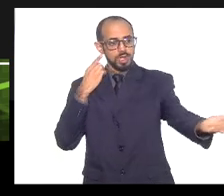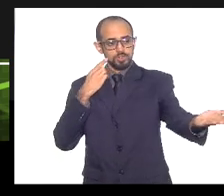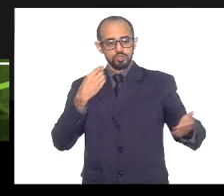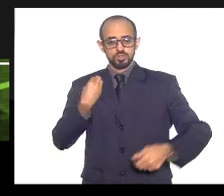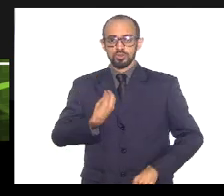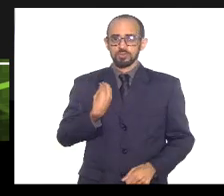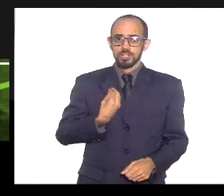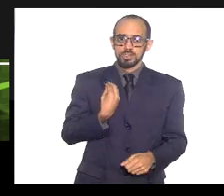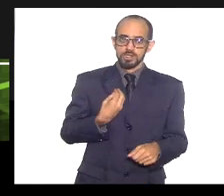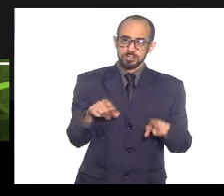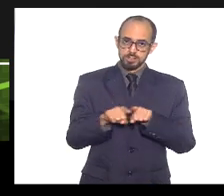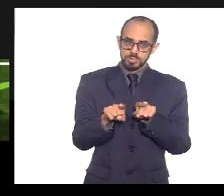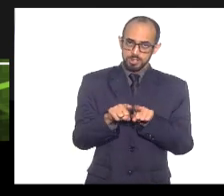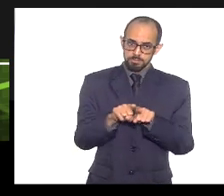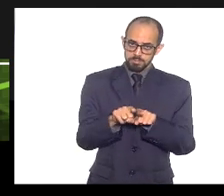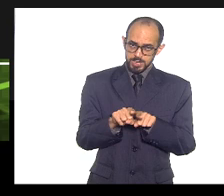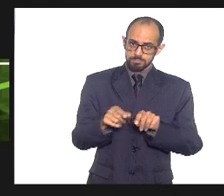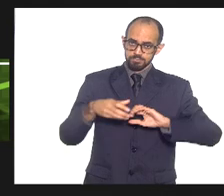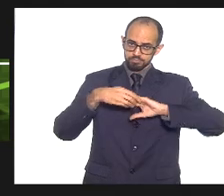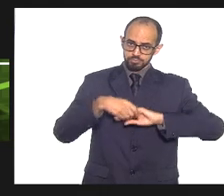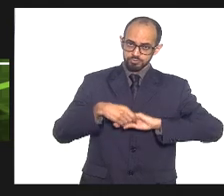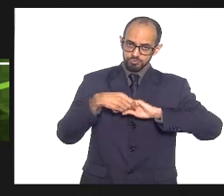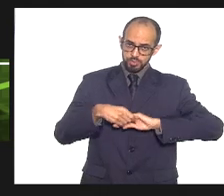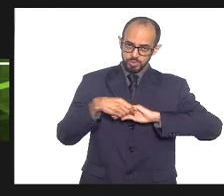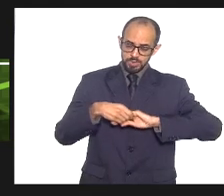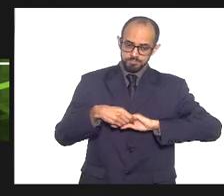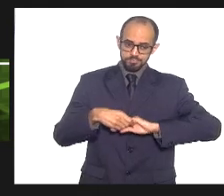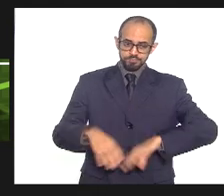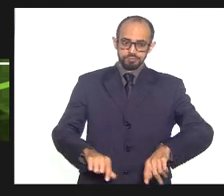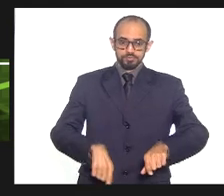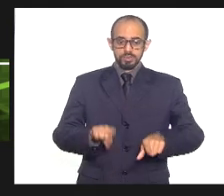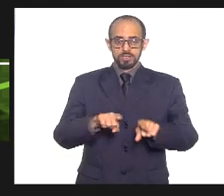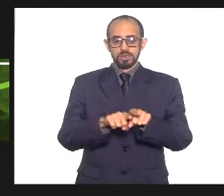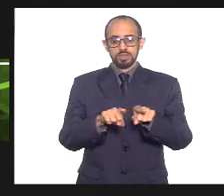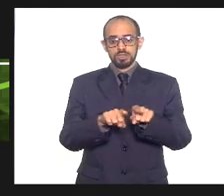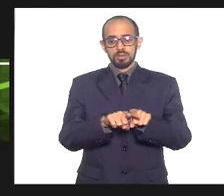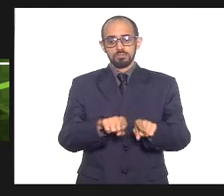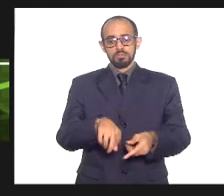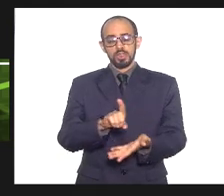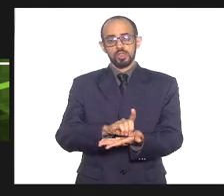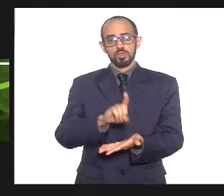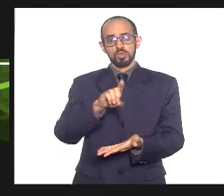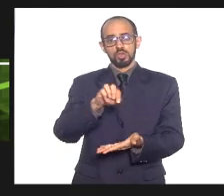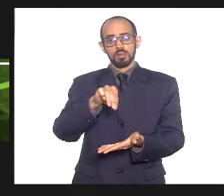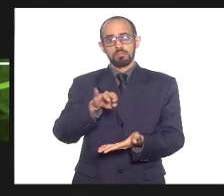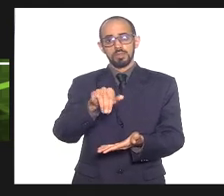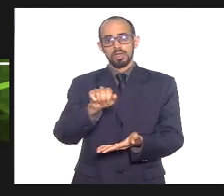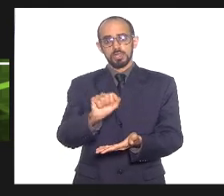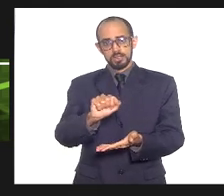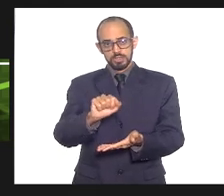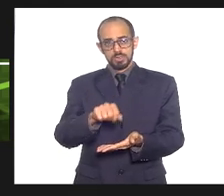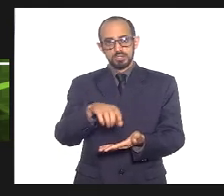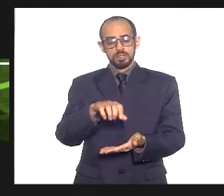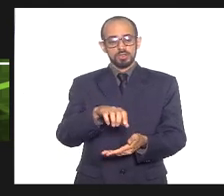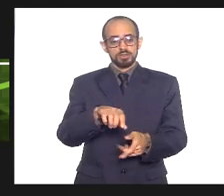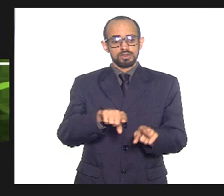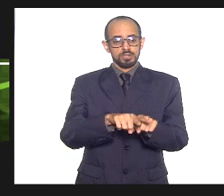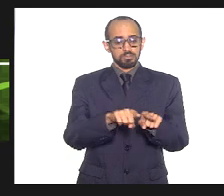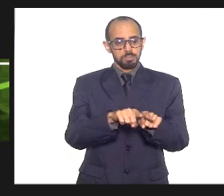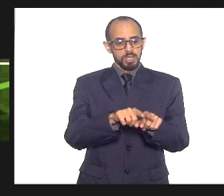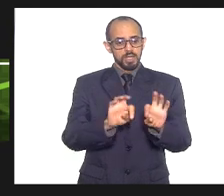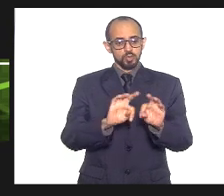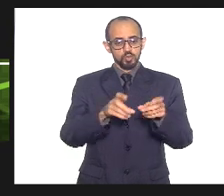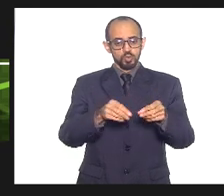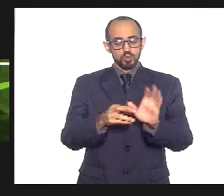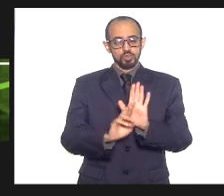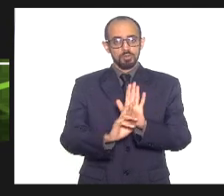reunião. Também meus cumprimentos à doutora Magda Chambriard, um prazer reencontrá-la, os consultores legislativos,